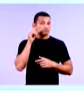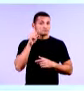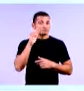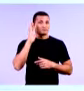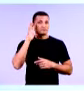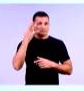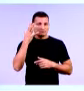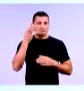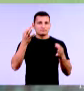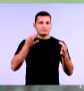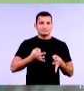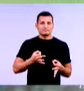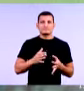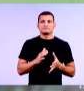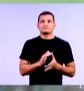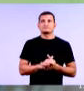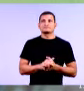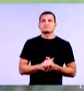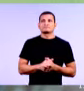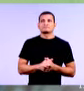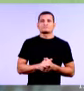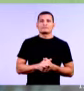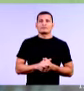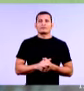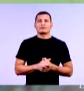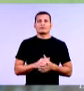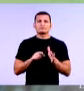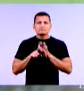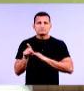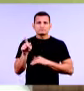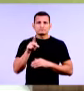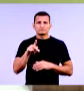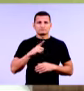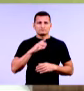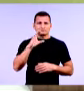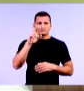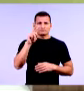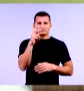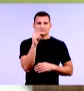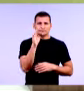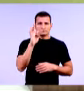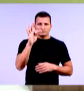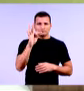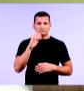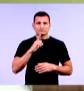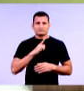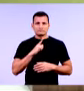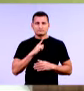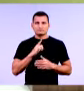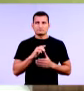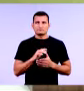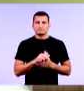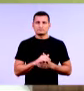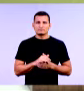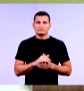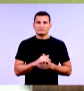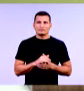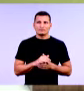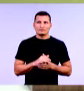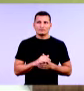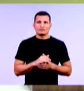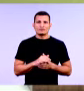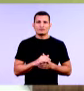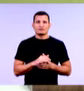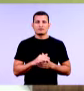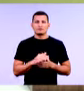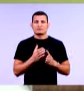lá. Então é o seguinte, professor, tem alguma coisa no chat aí, professor? O pessoal tinha pedido até para dar uma revisada no conteúdo, mas